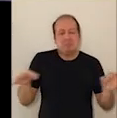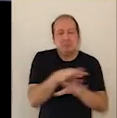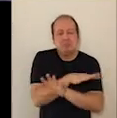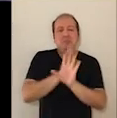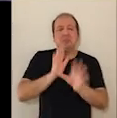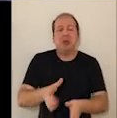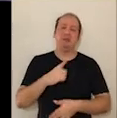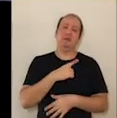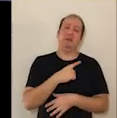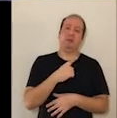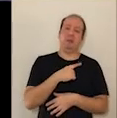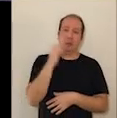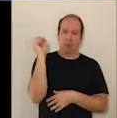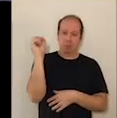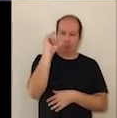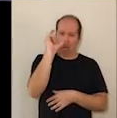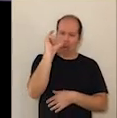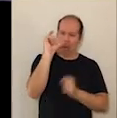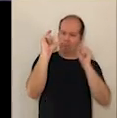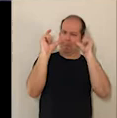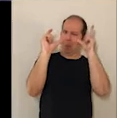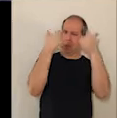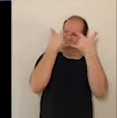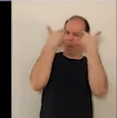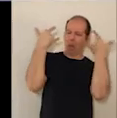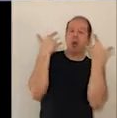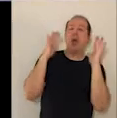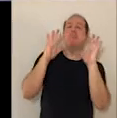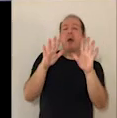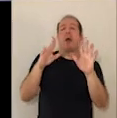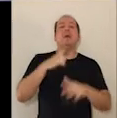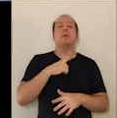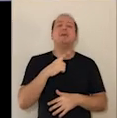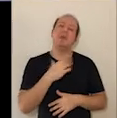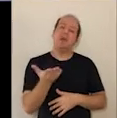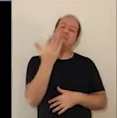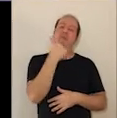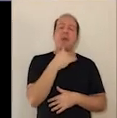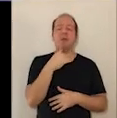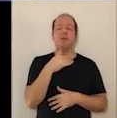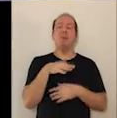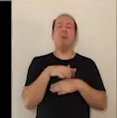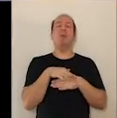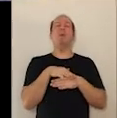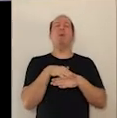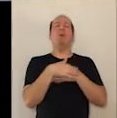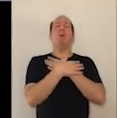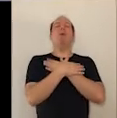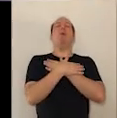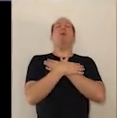todos espicharem o pescoço e arregalarem os olhos. Então, meto-me na cama e finjo-me de moribundo.